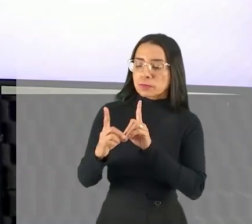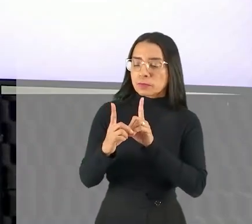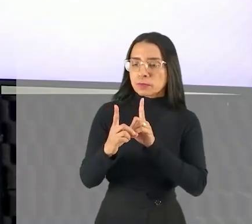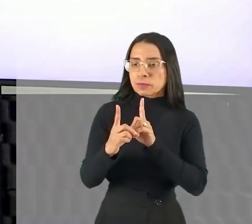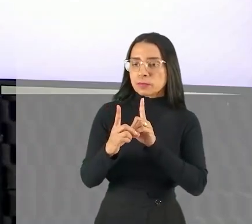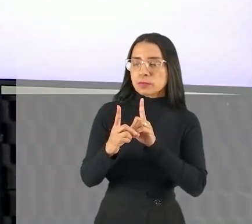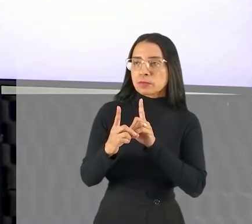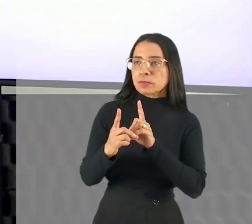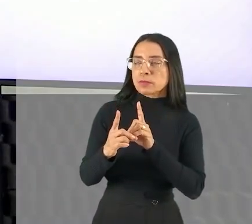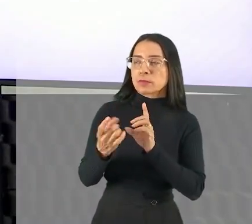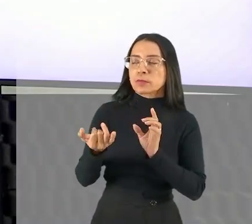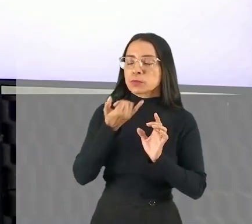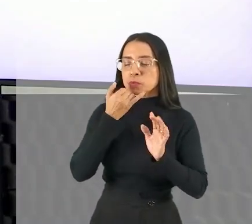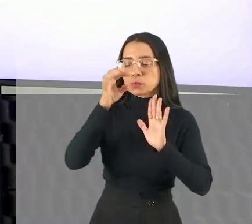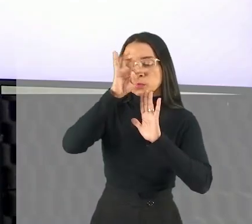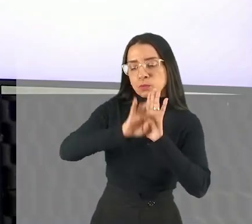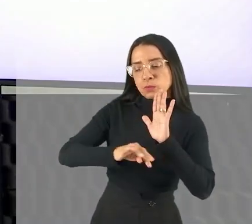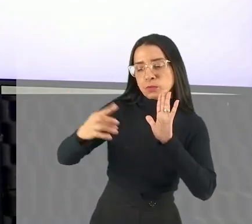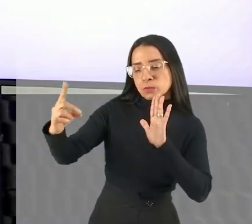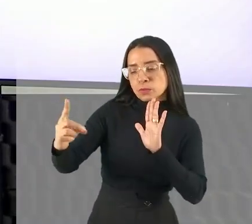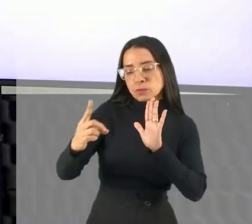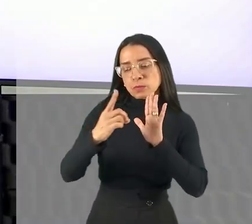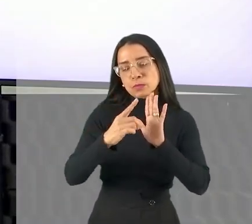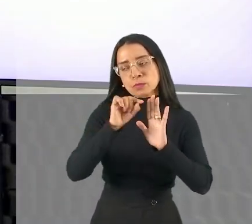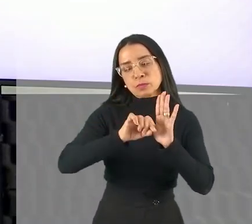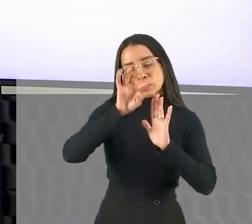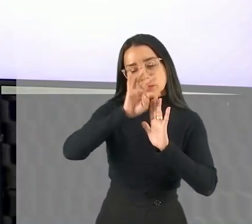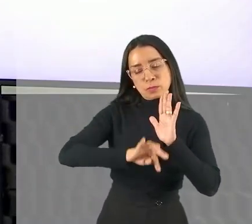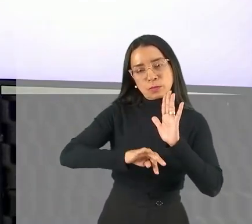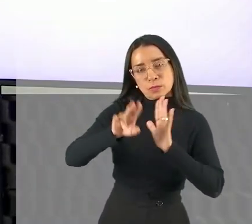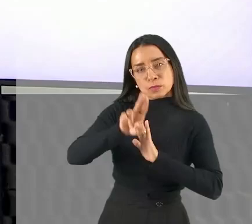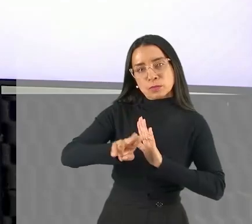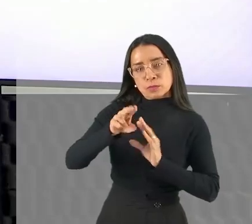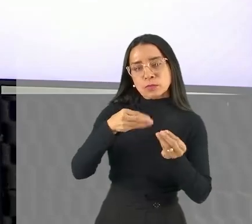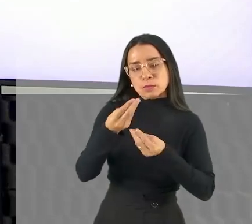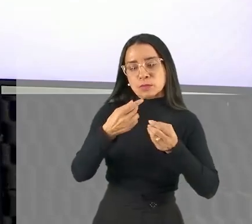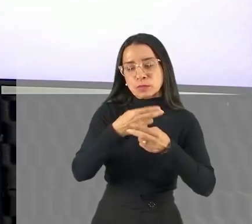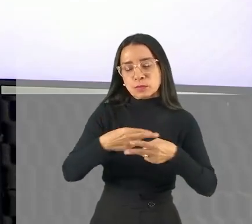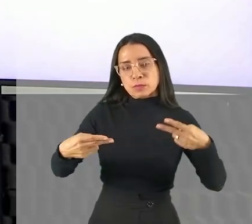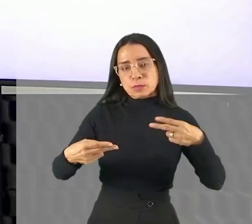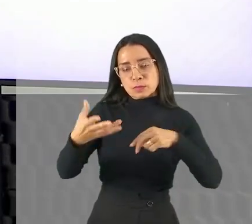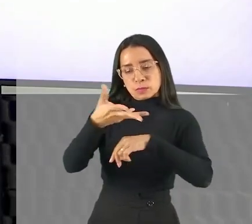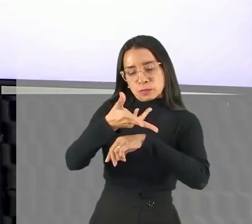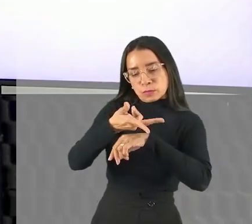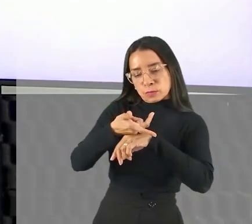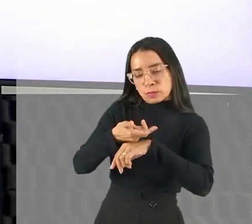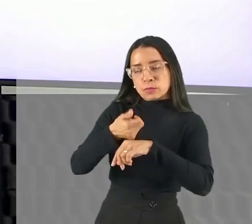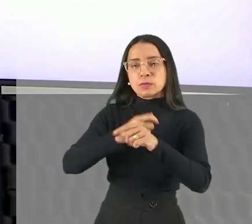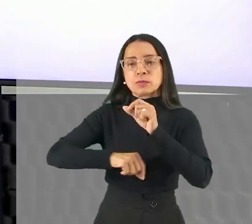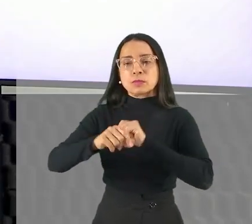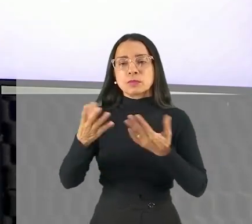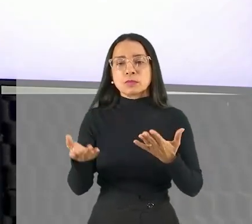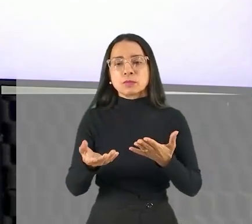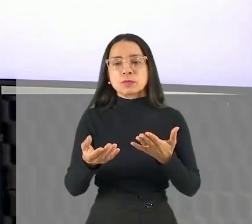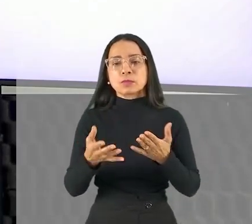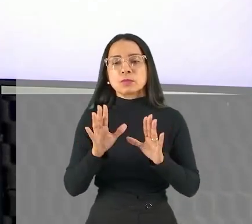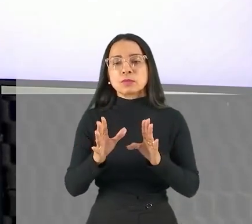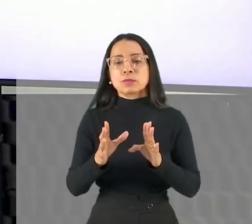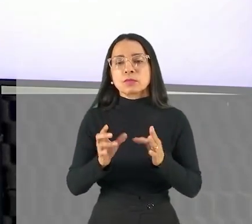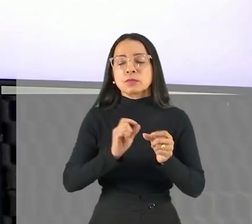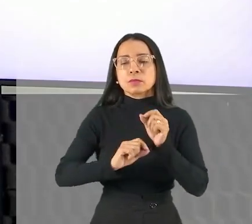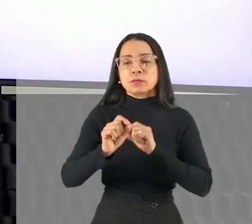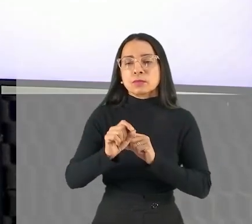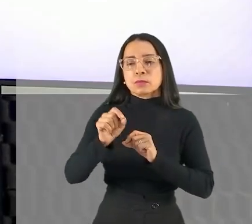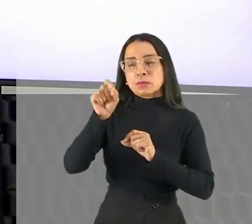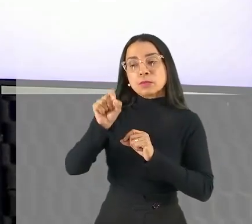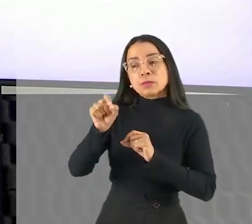e isso ele utiliza como um recurso, né? Uma estratégia argumentativa para poder convencer, né, o leitor